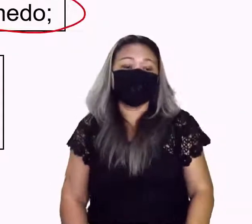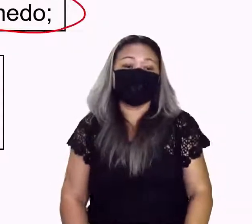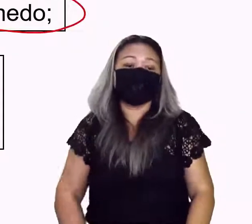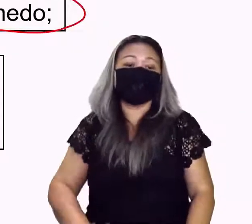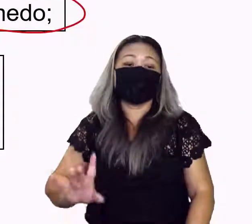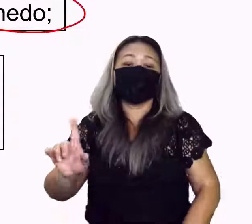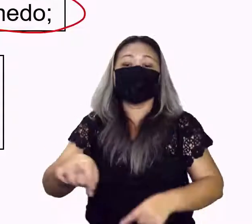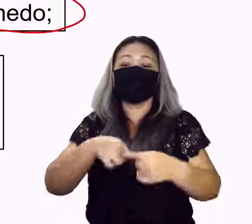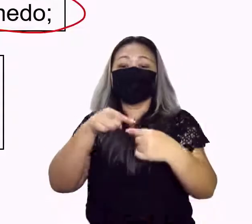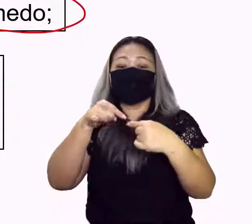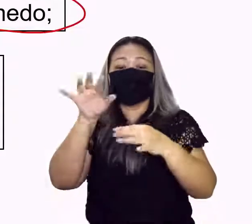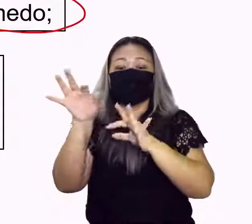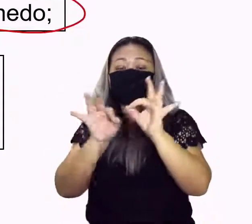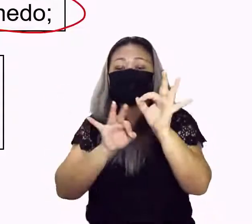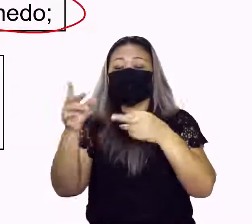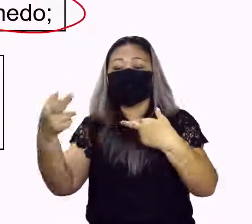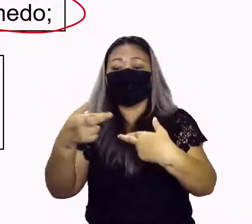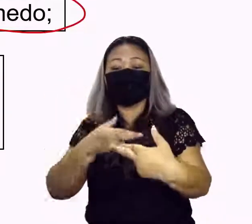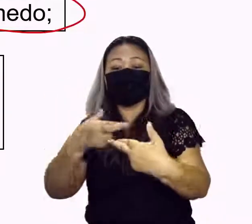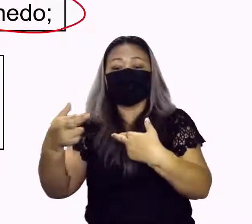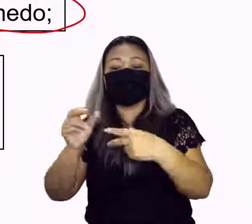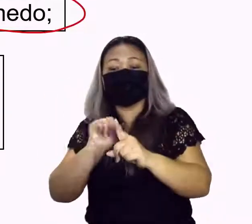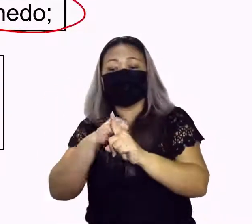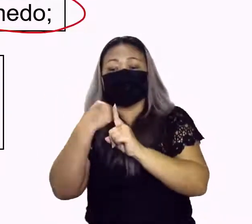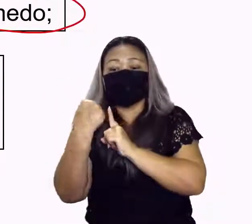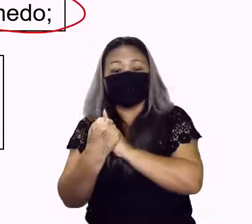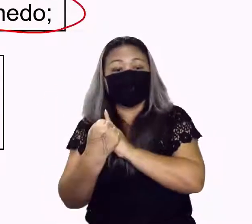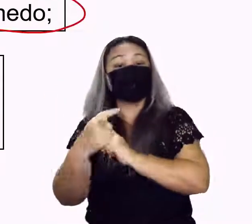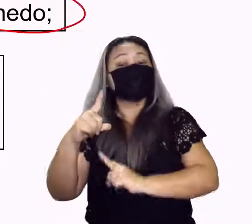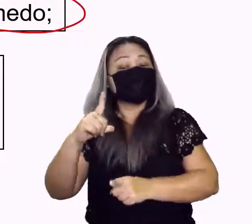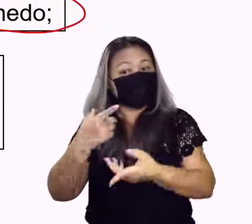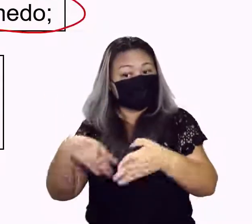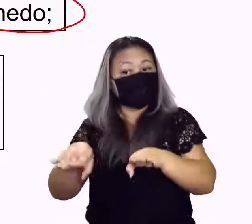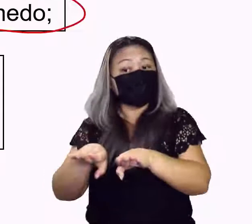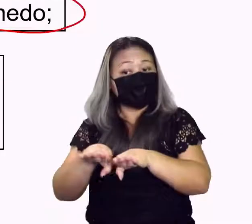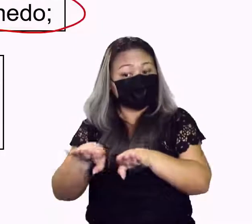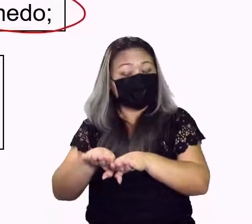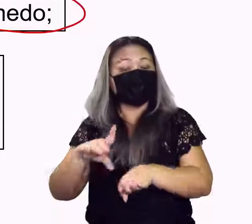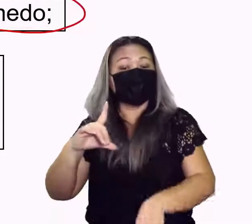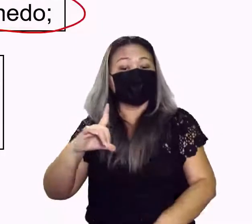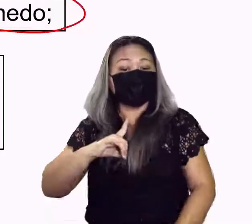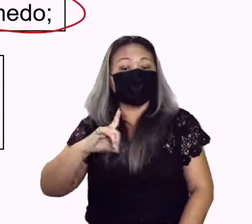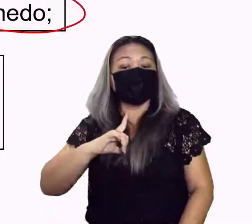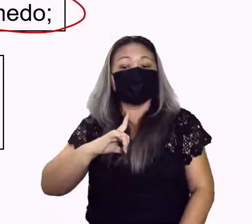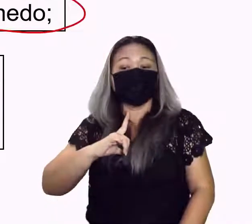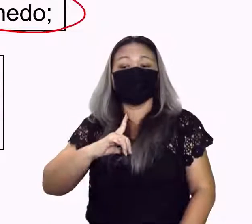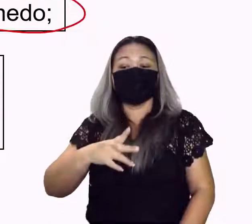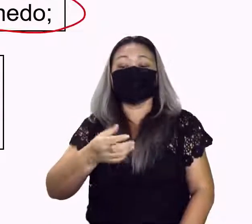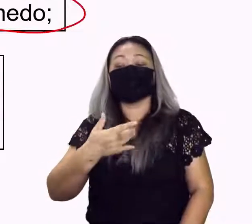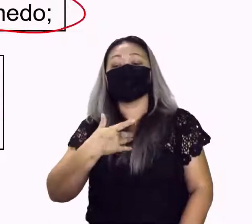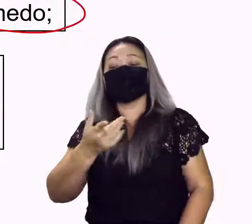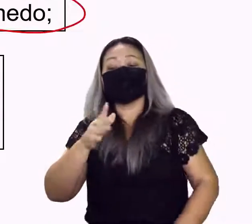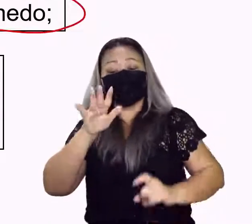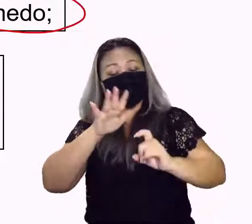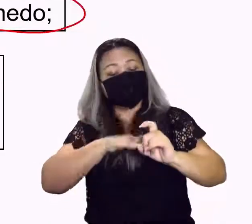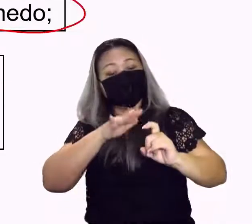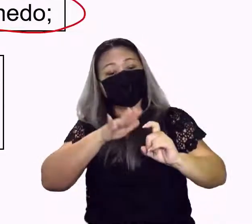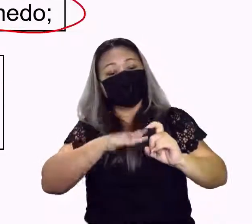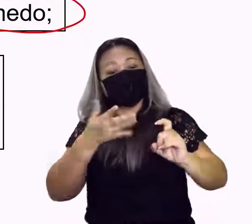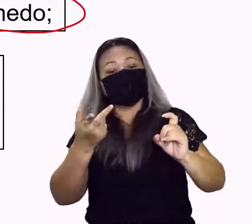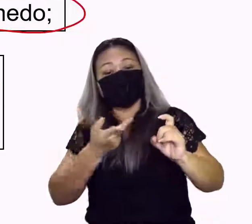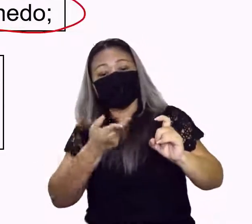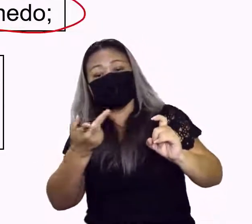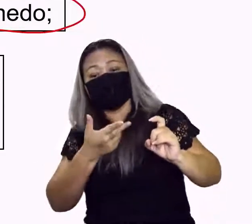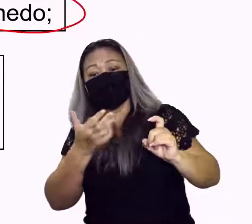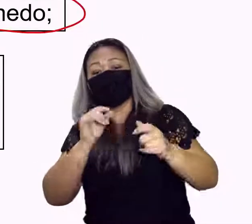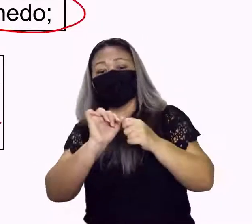A função de organizar as relações sociais também tem isso, ó, o mito, tá? Parentesco,